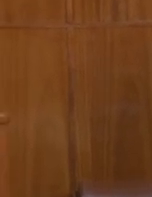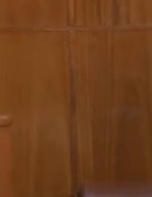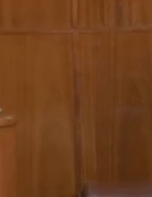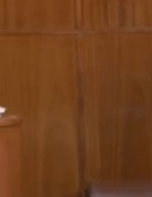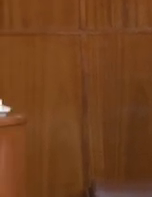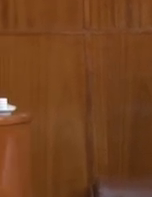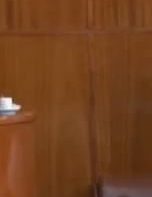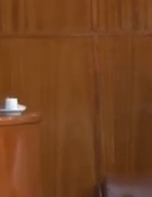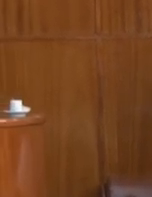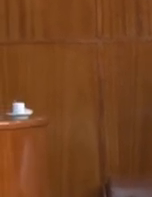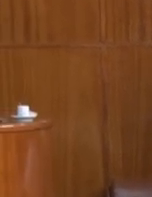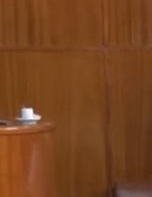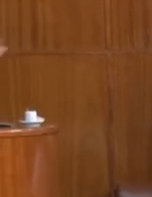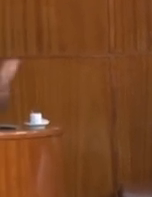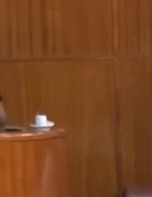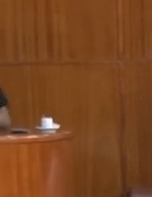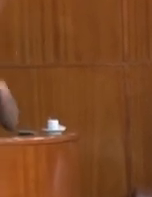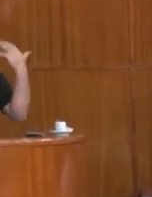nós.